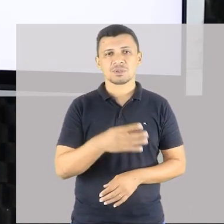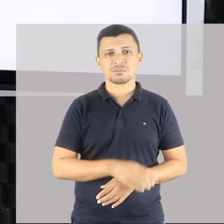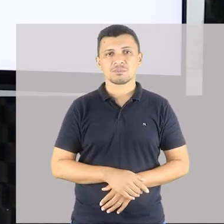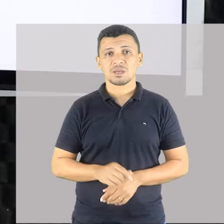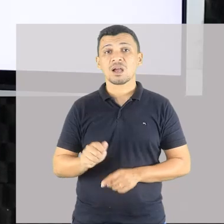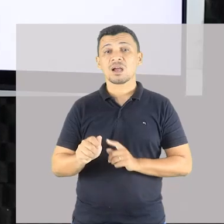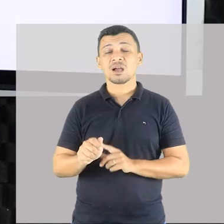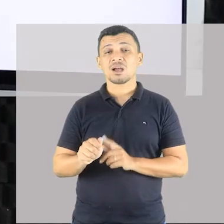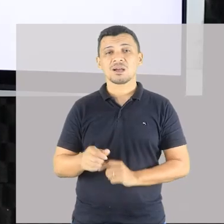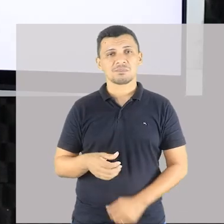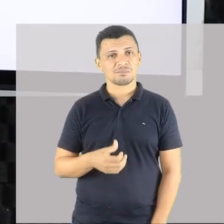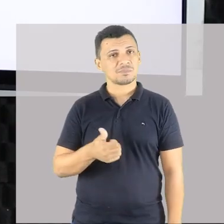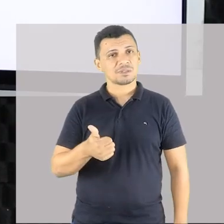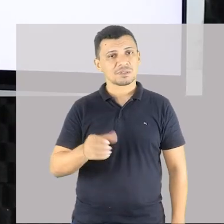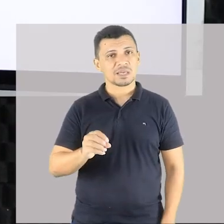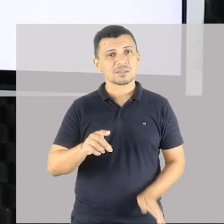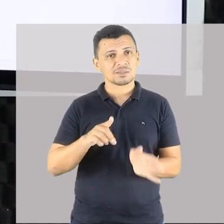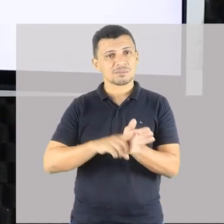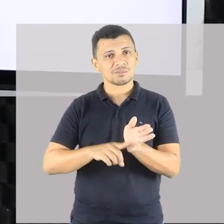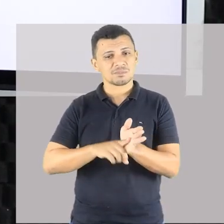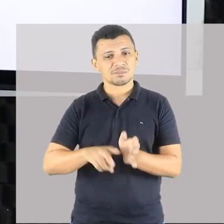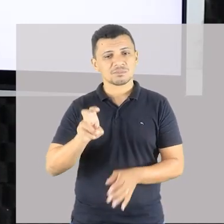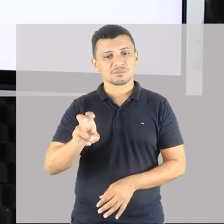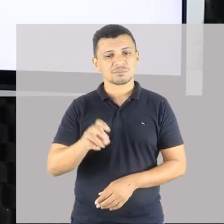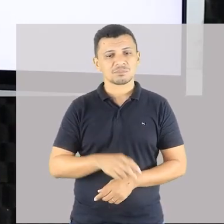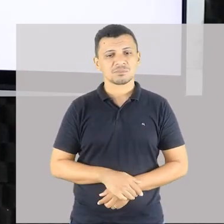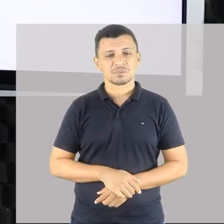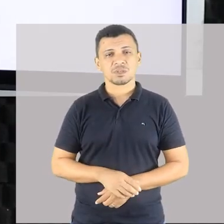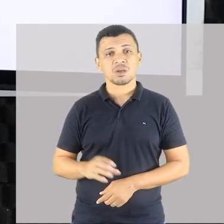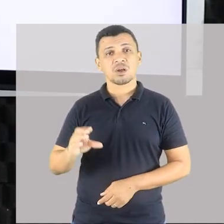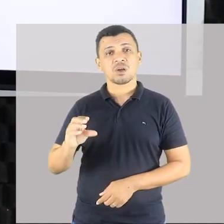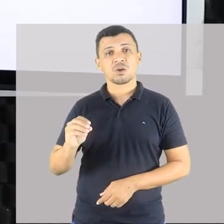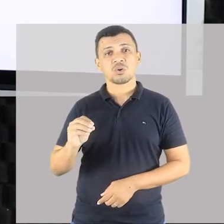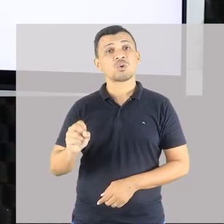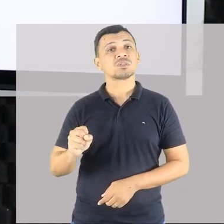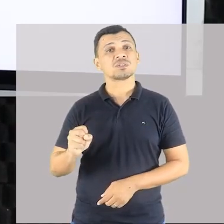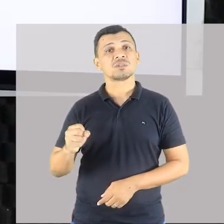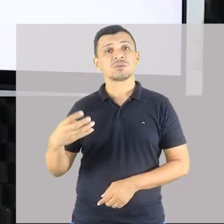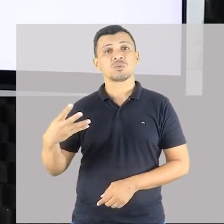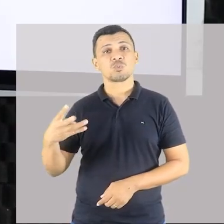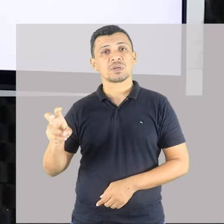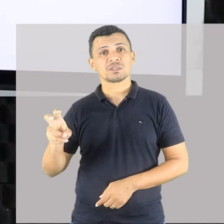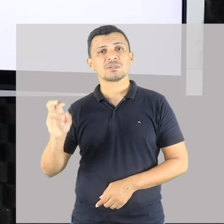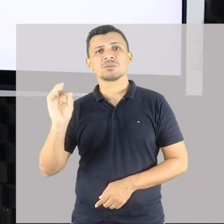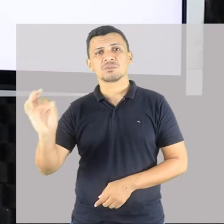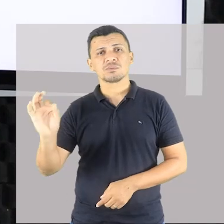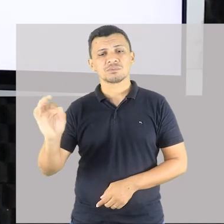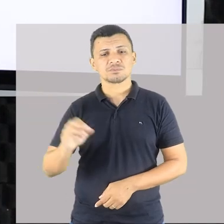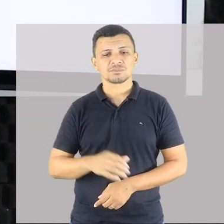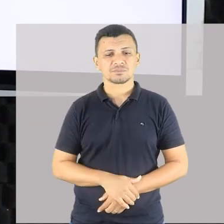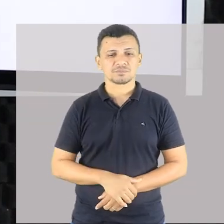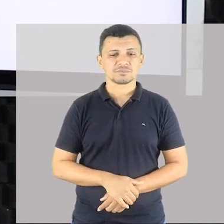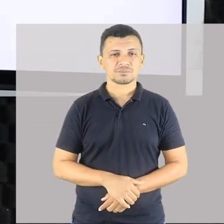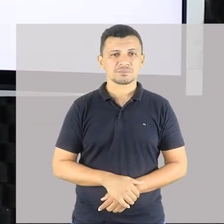Área, 10 elevado a menos 5. E o cosseno de 45 graus.